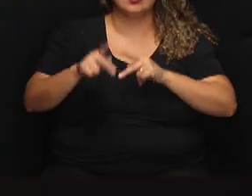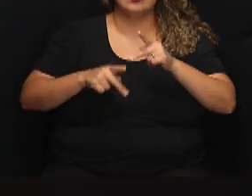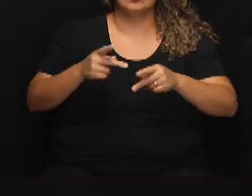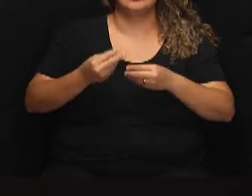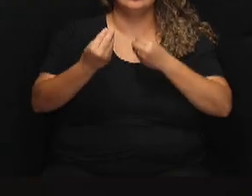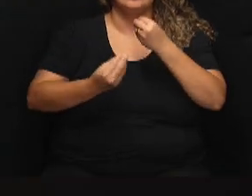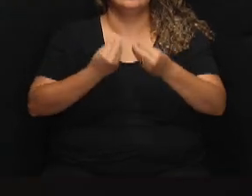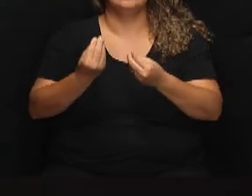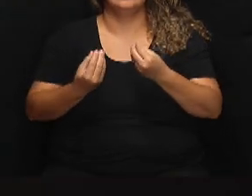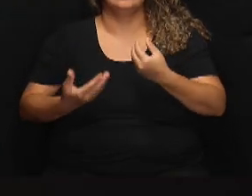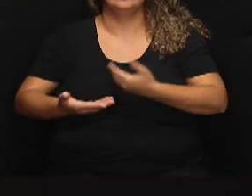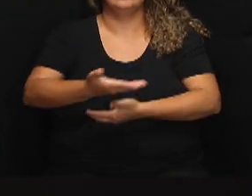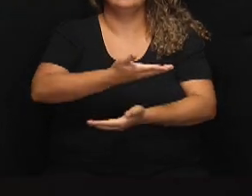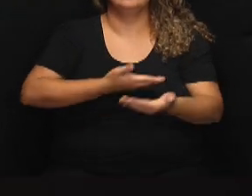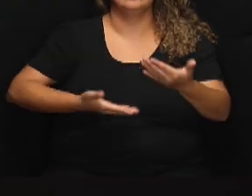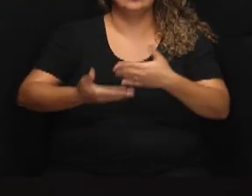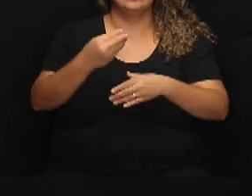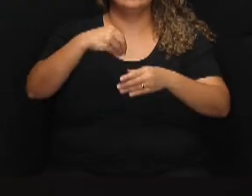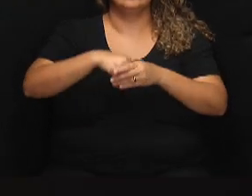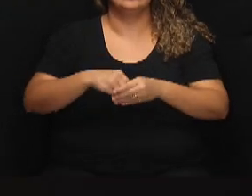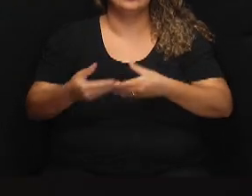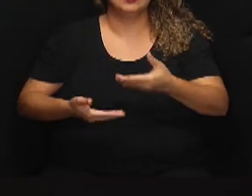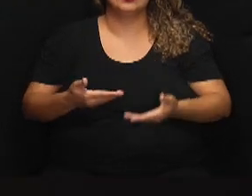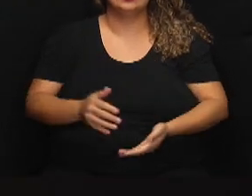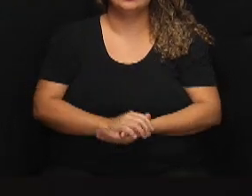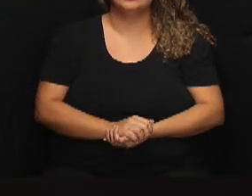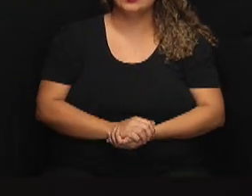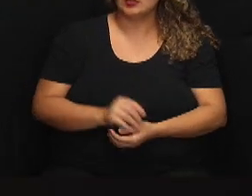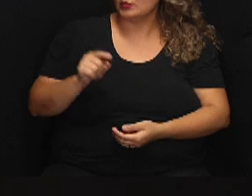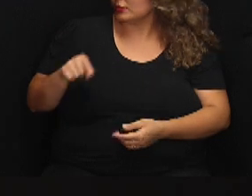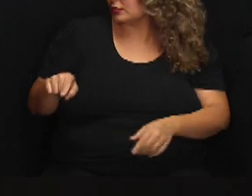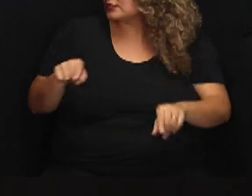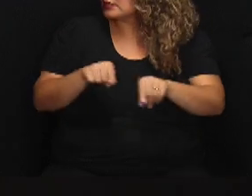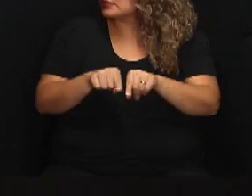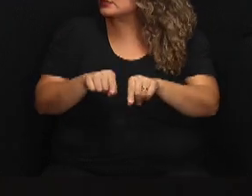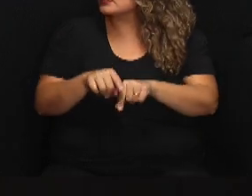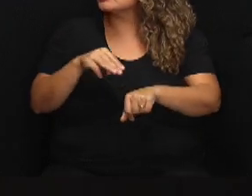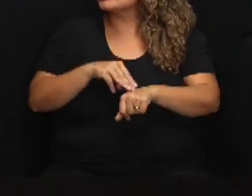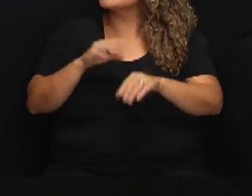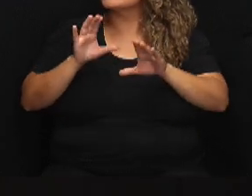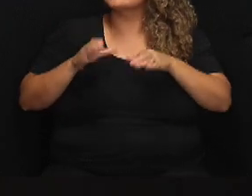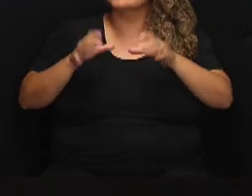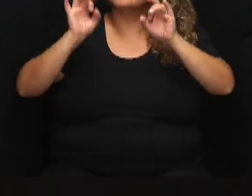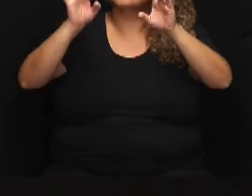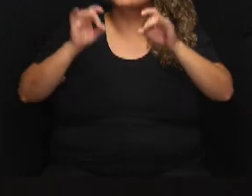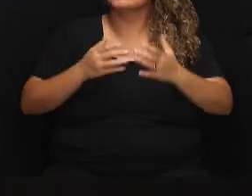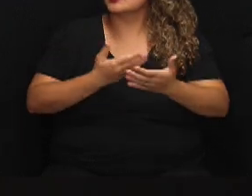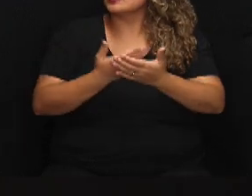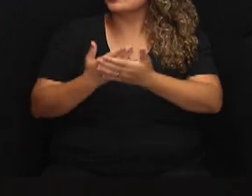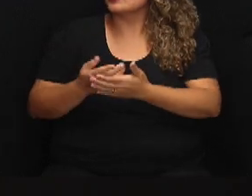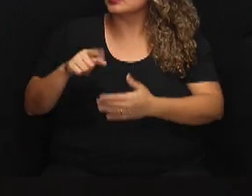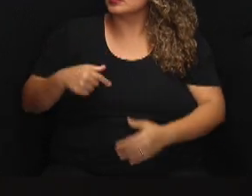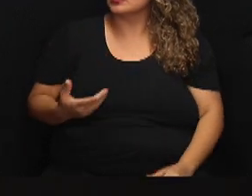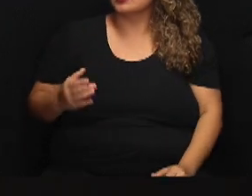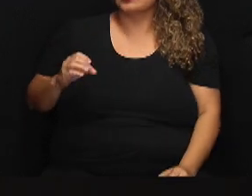pode integrá-lo dentro aqui dos serviços. E você também é membro de uma comissão especial de estudos, né, que é sobre o Complexo Municipal de Salas de